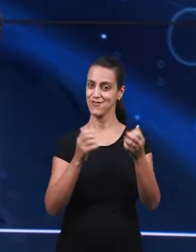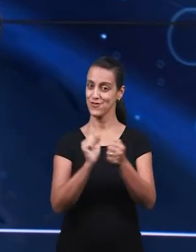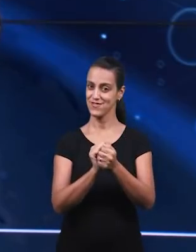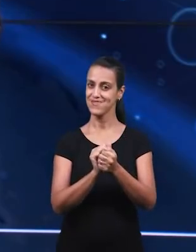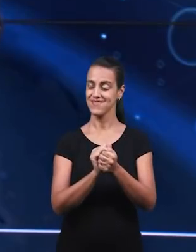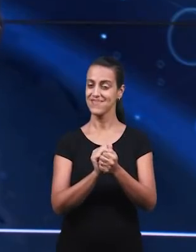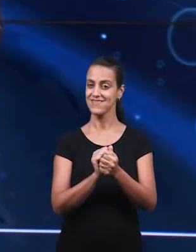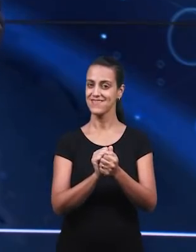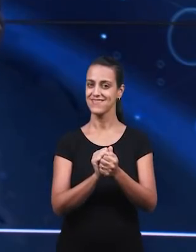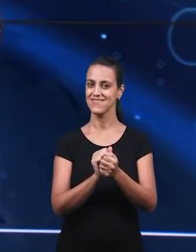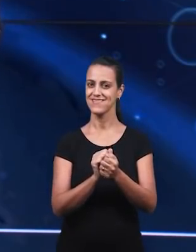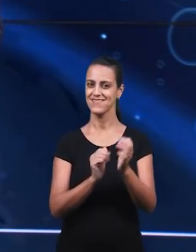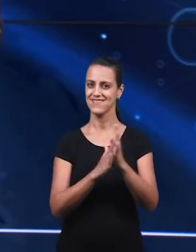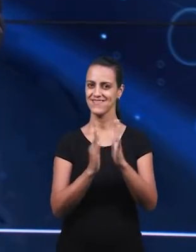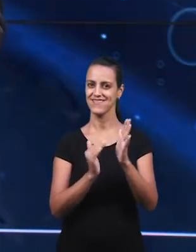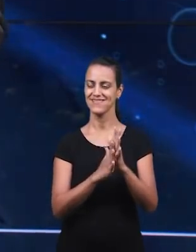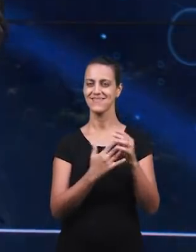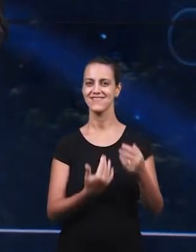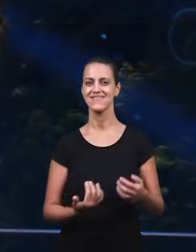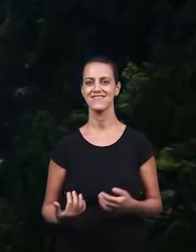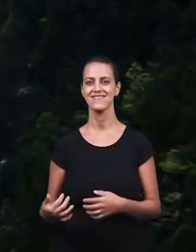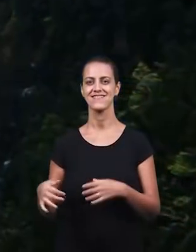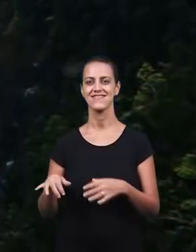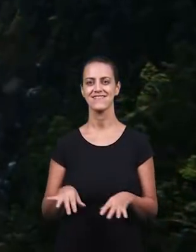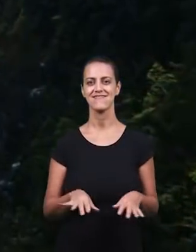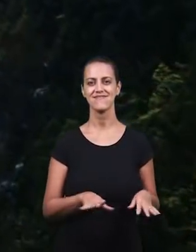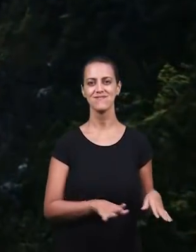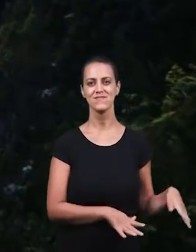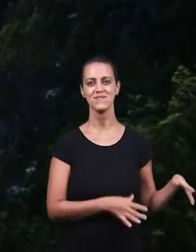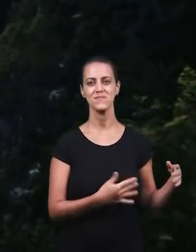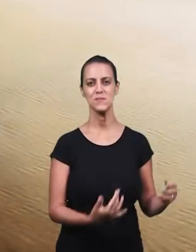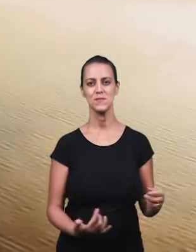do Senhor. Cante conosco este louvor.